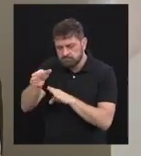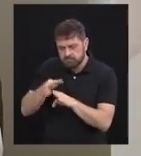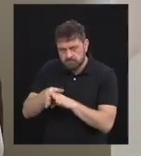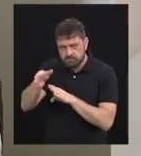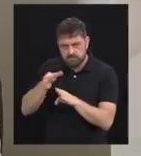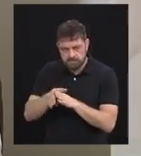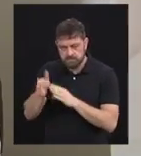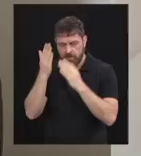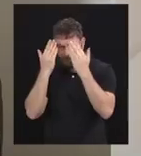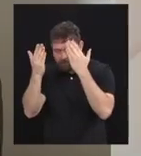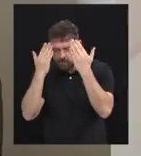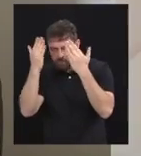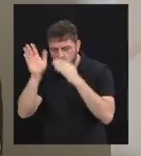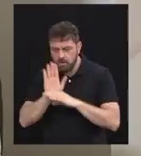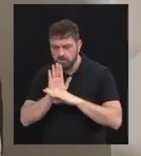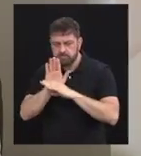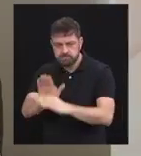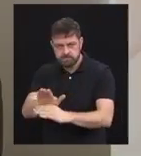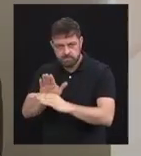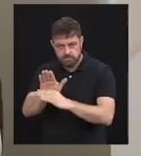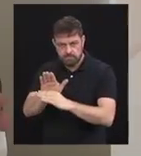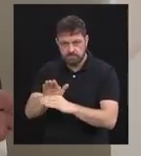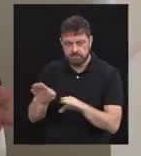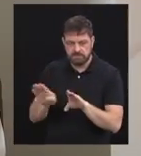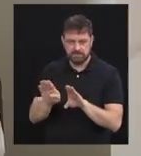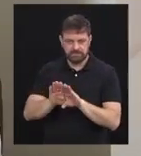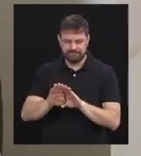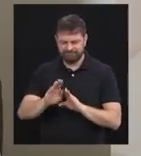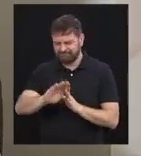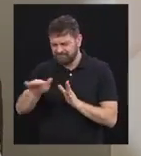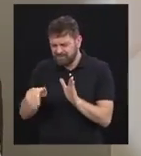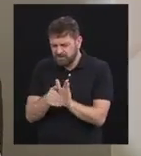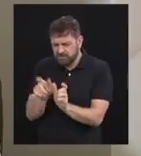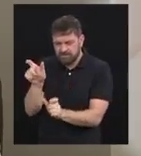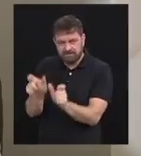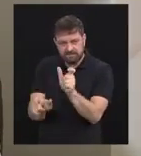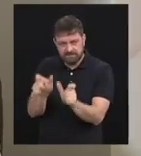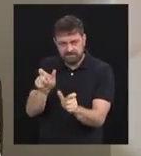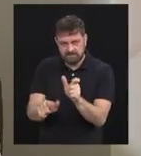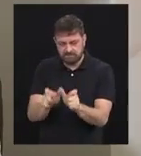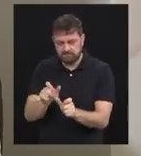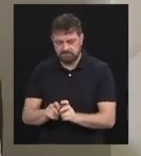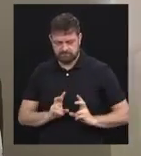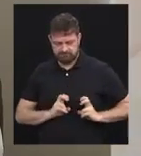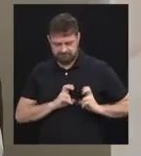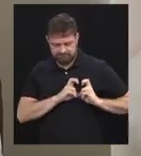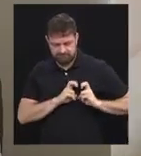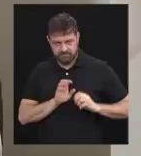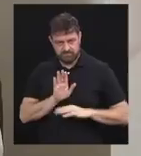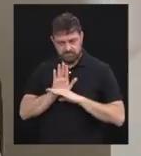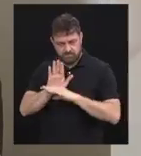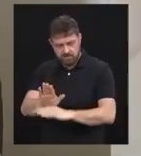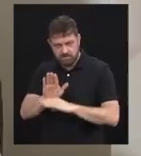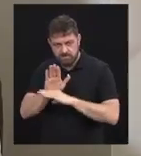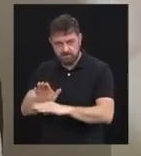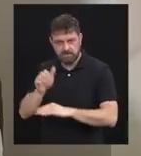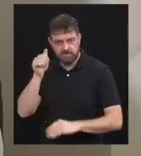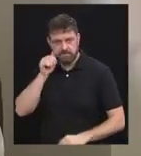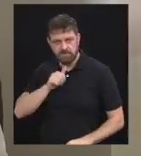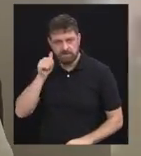apoio psicológico, apoio em todos os sentidos, inclusive ajudando as mulheres